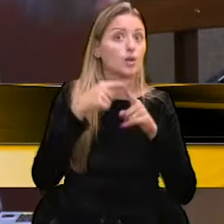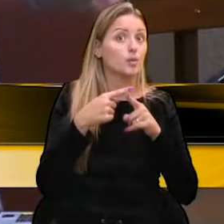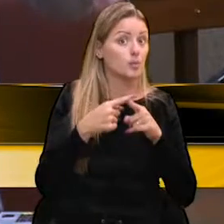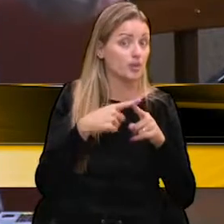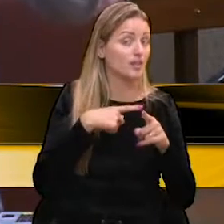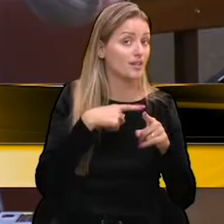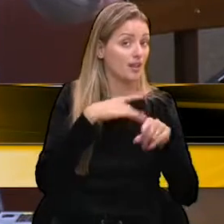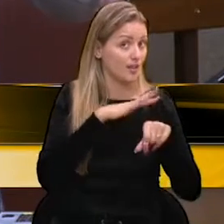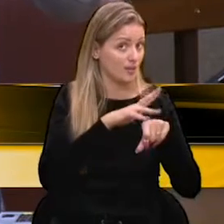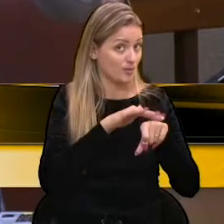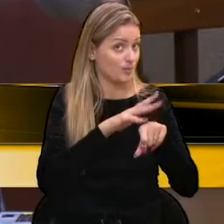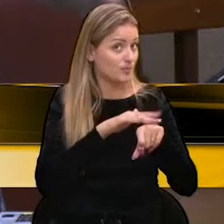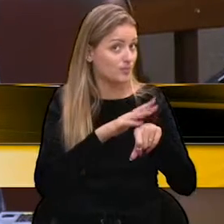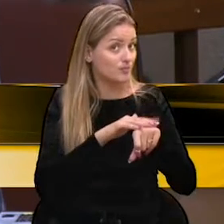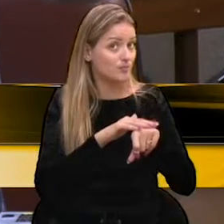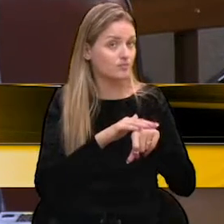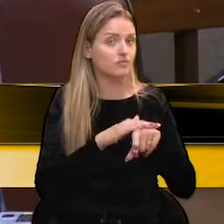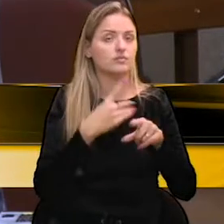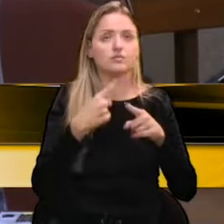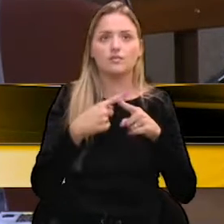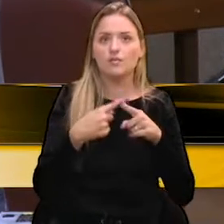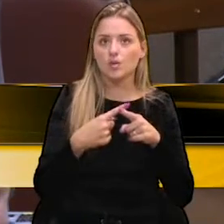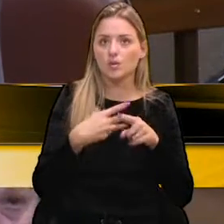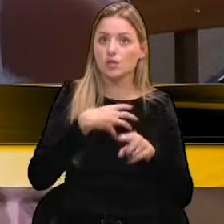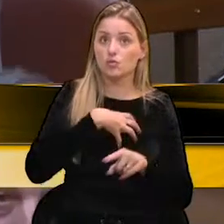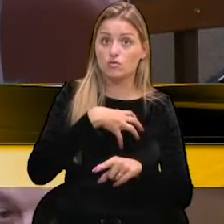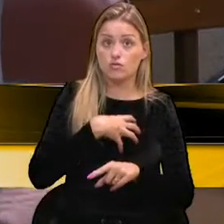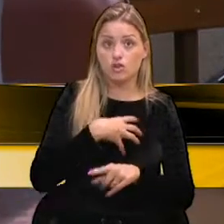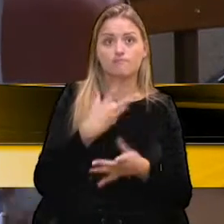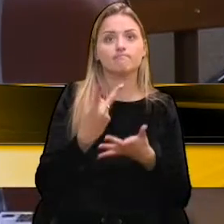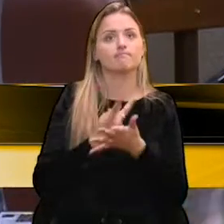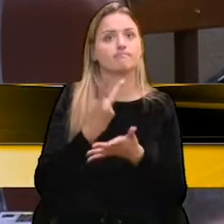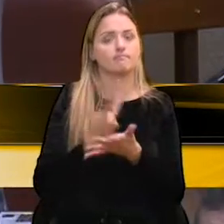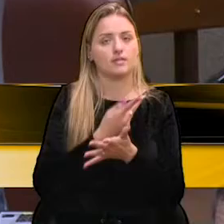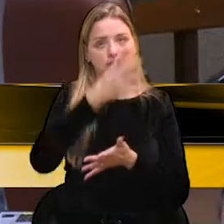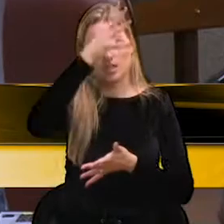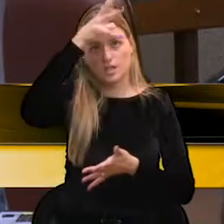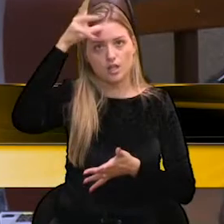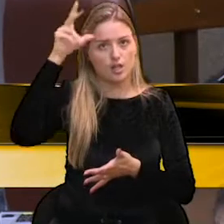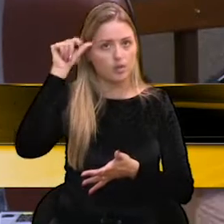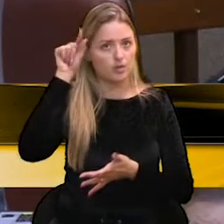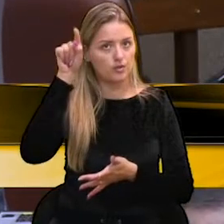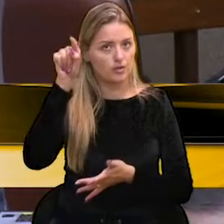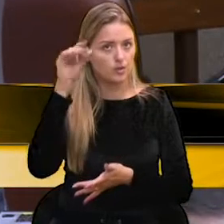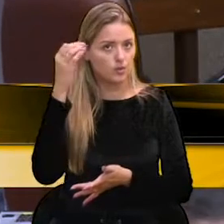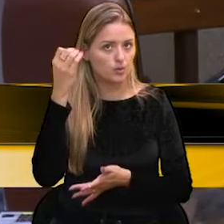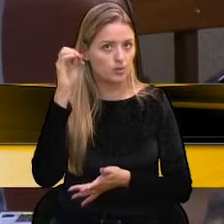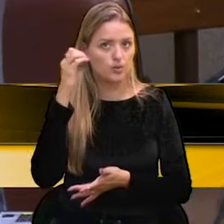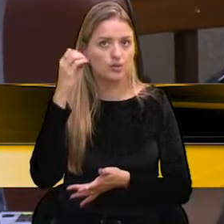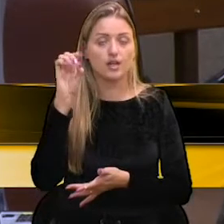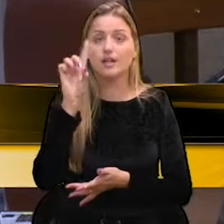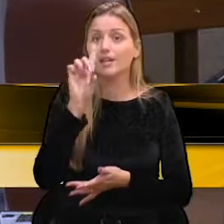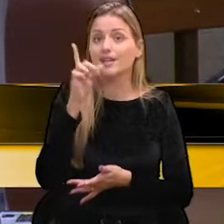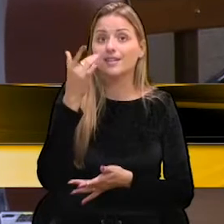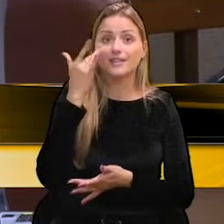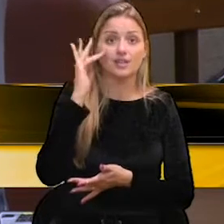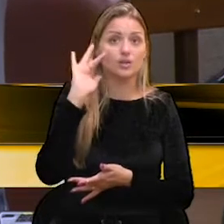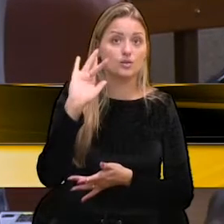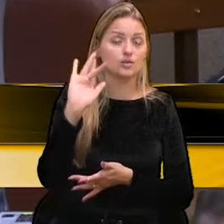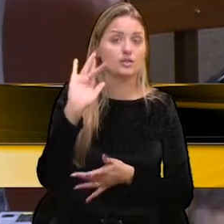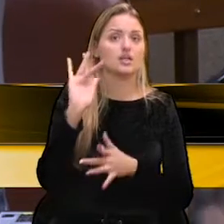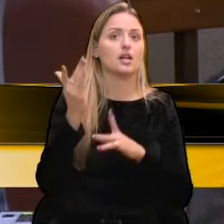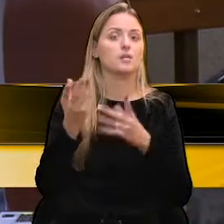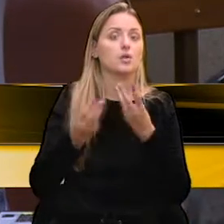doença. Tanto é que, de forma infeliz, pela Prefeitura de Porto Alegre, não souberam conduzir um